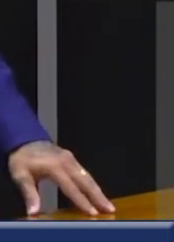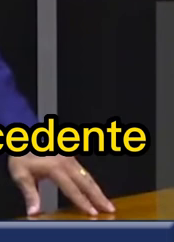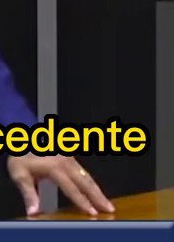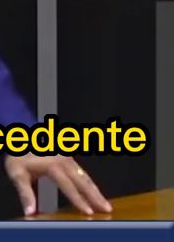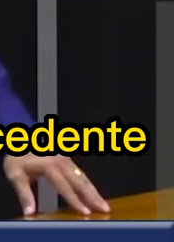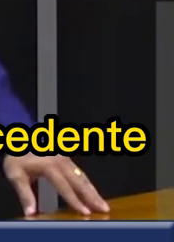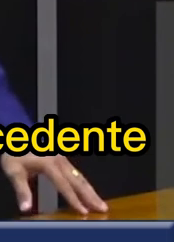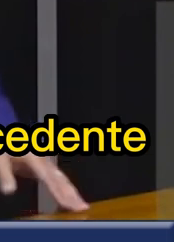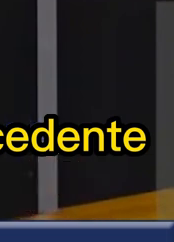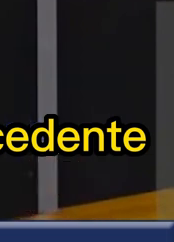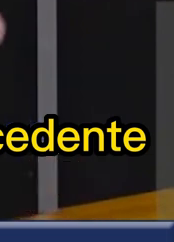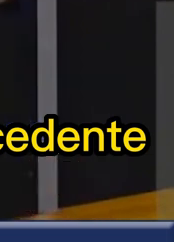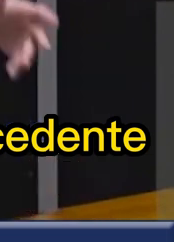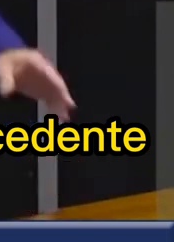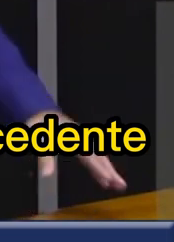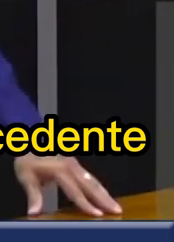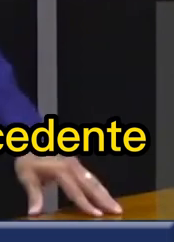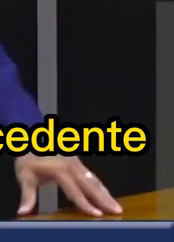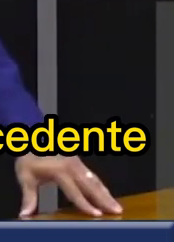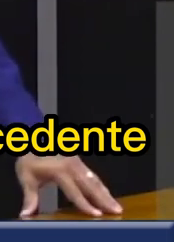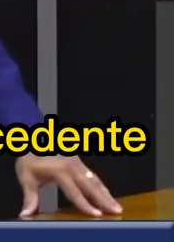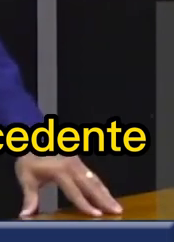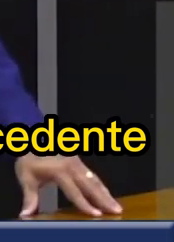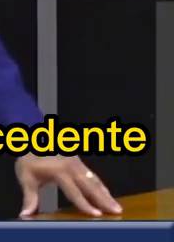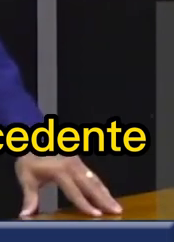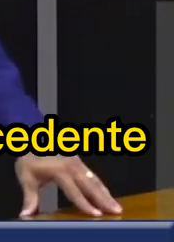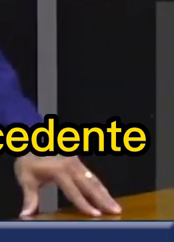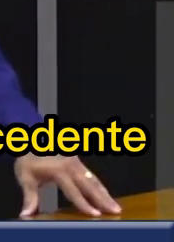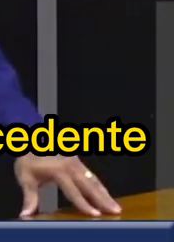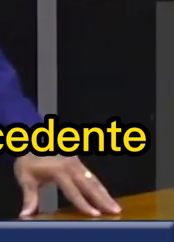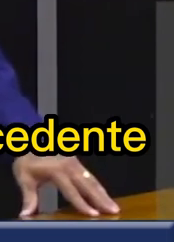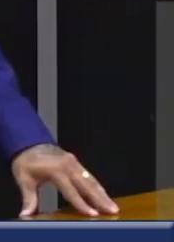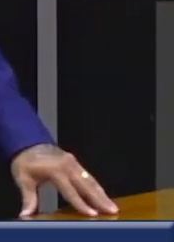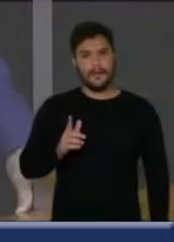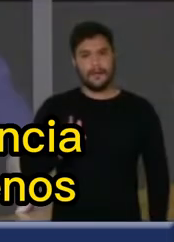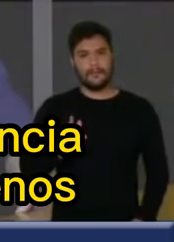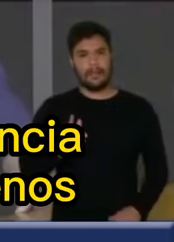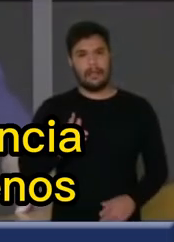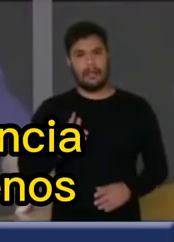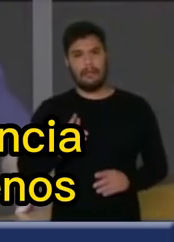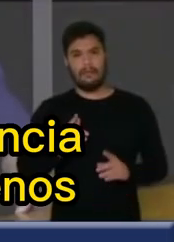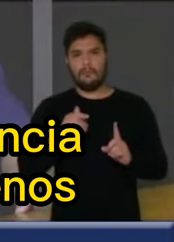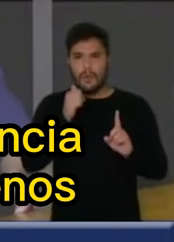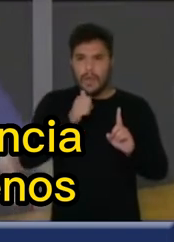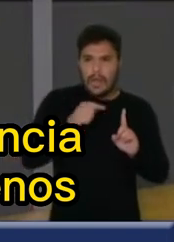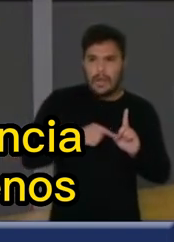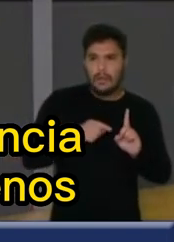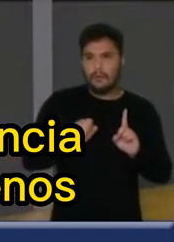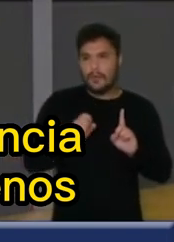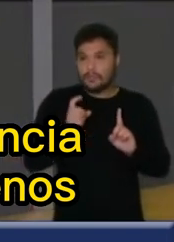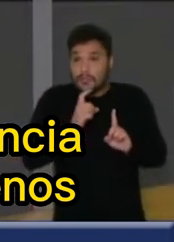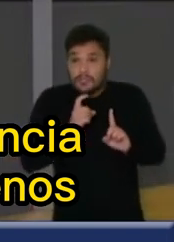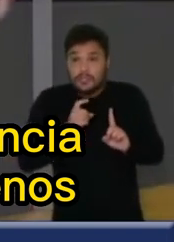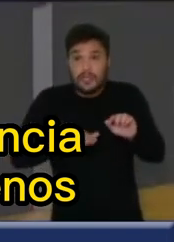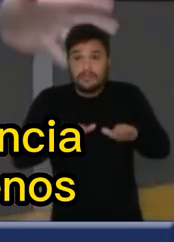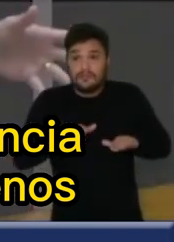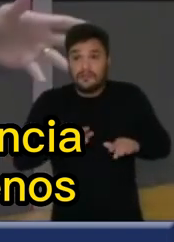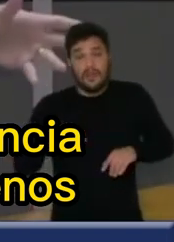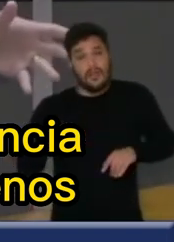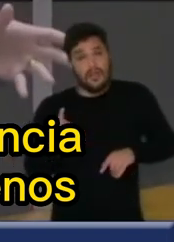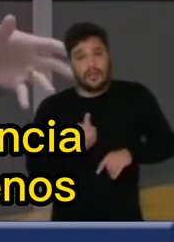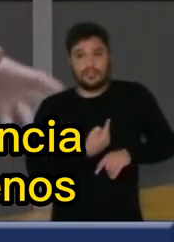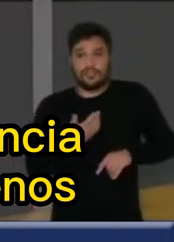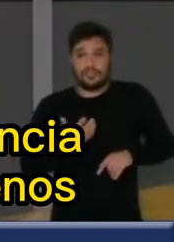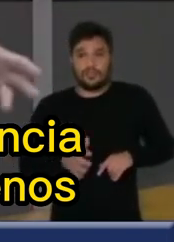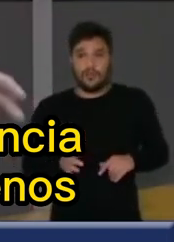tranquilidade, tendo em vista que abre-se precedente para litigância de má-fé e ninguém quer que haja